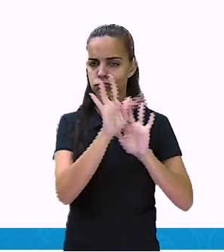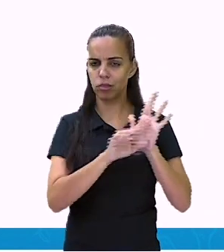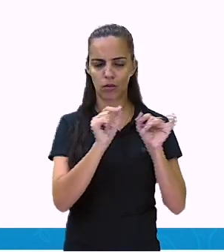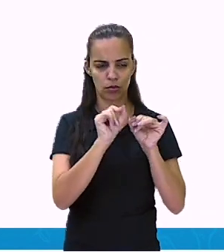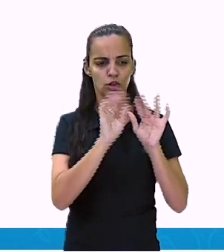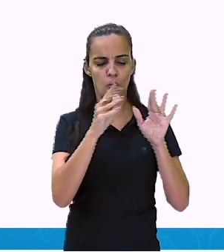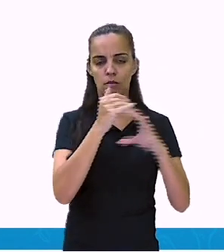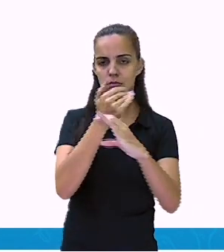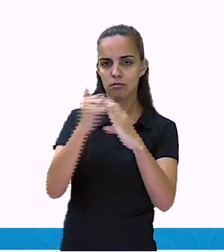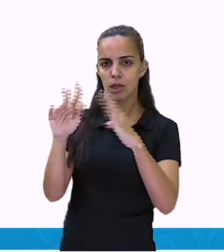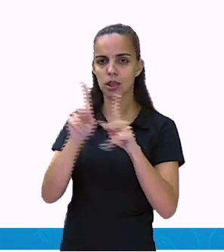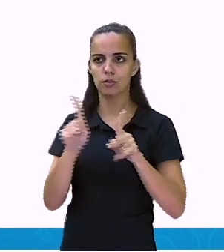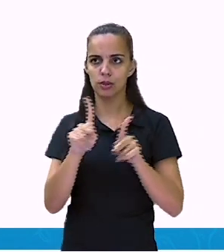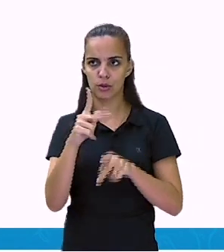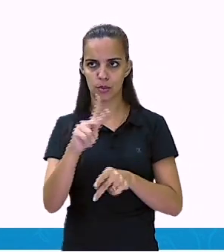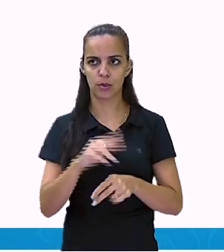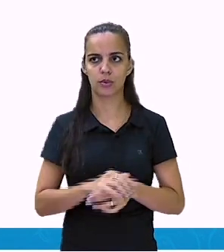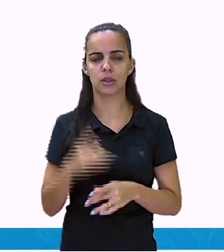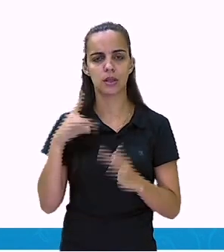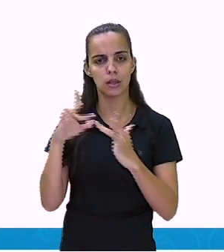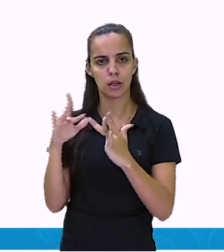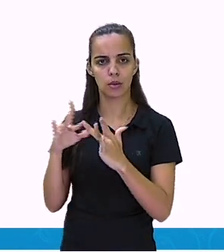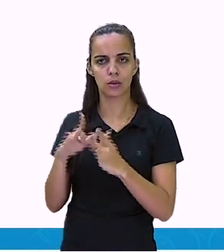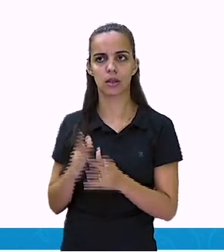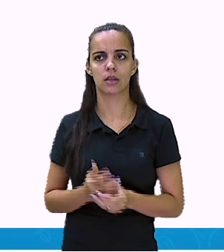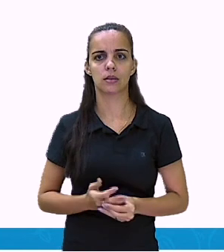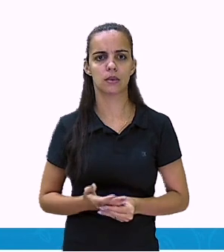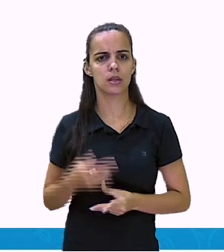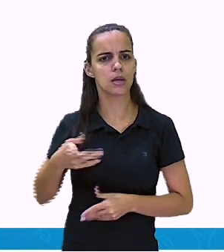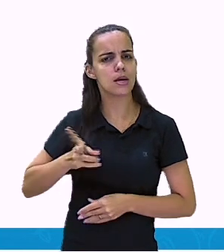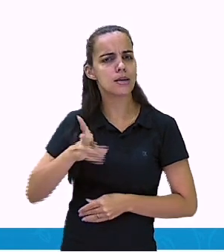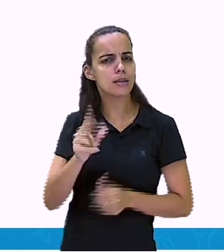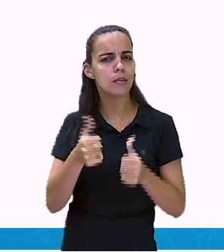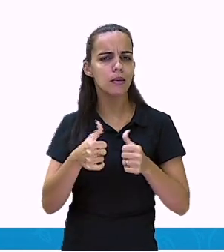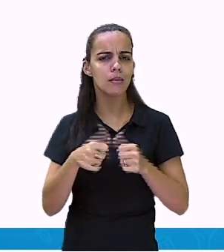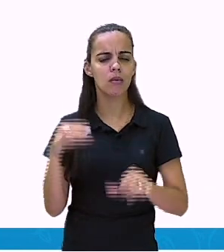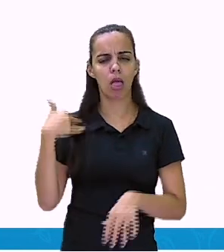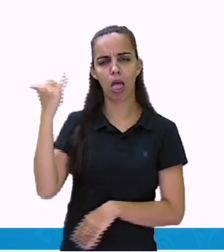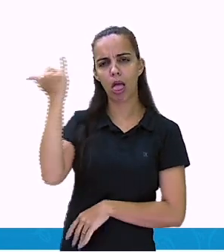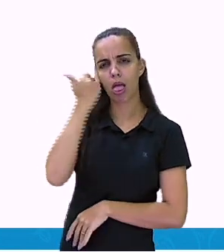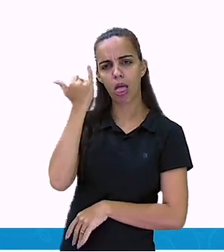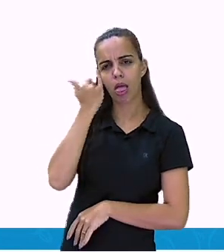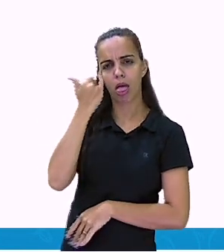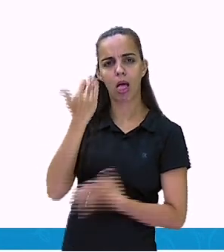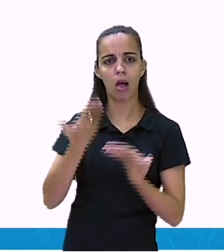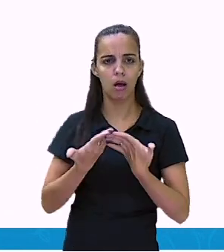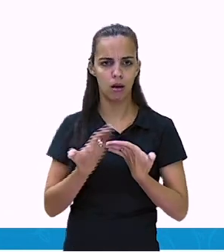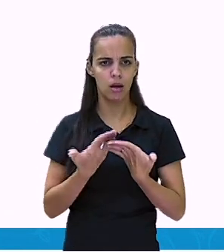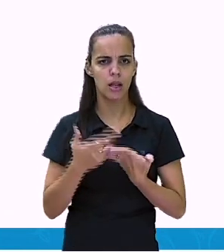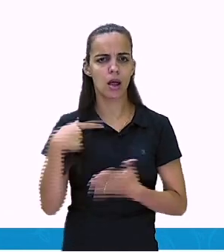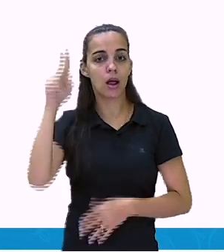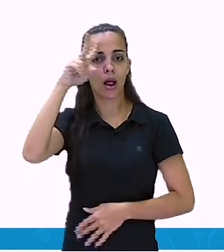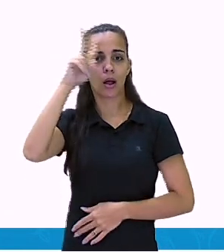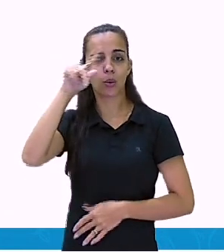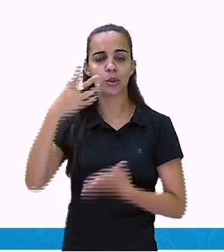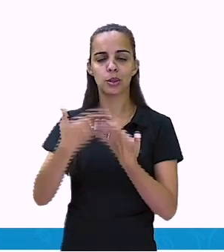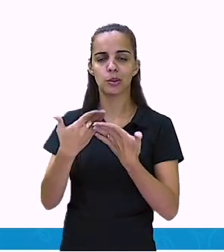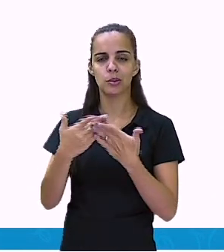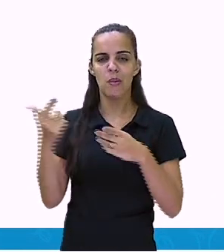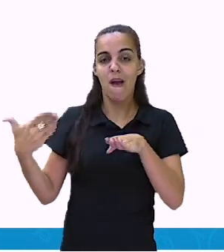da forma como você tem tido contato com ele, tá? Sempre que ficar com preguiça de estudar, lembre-se